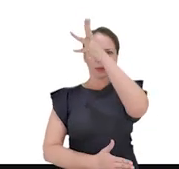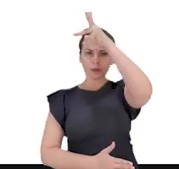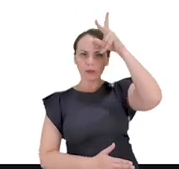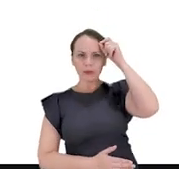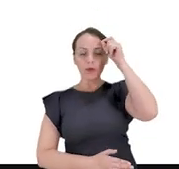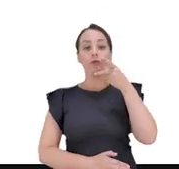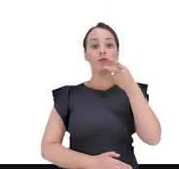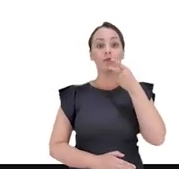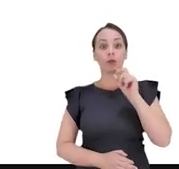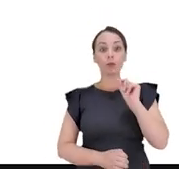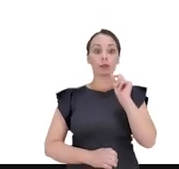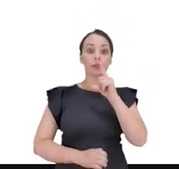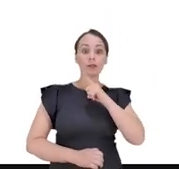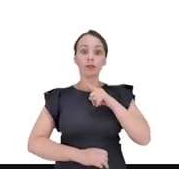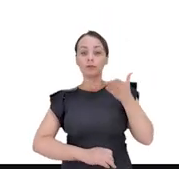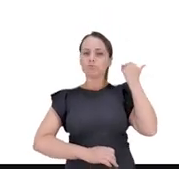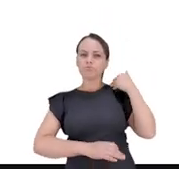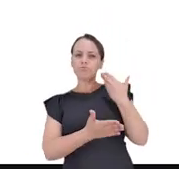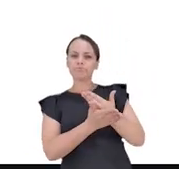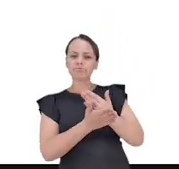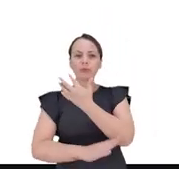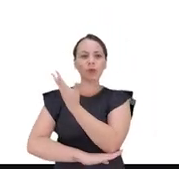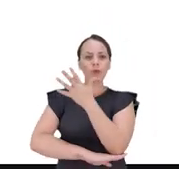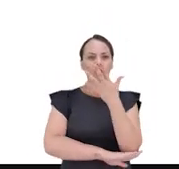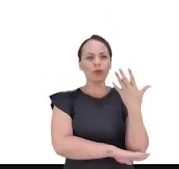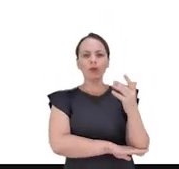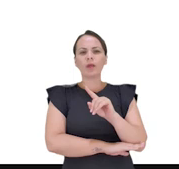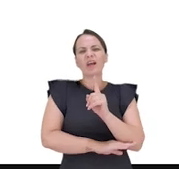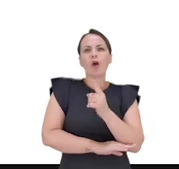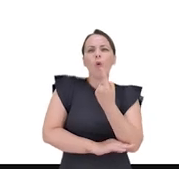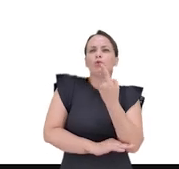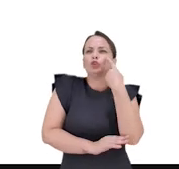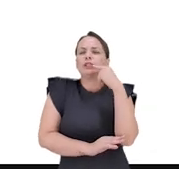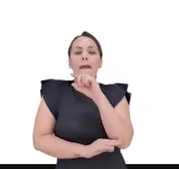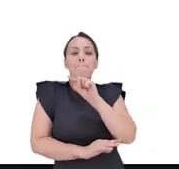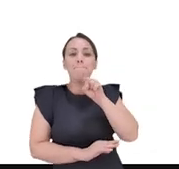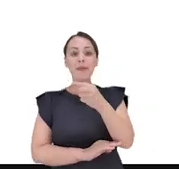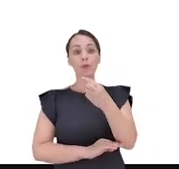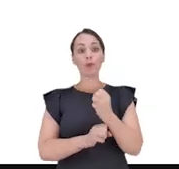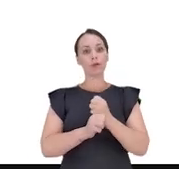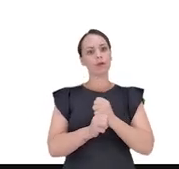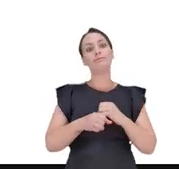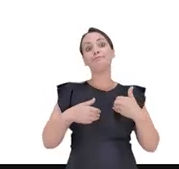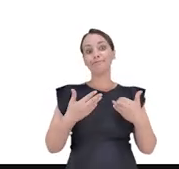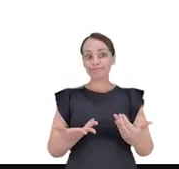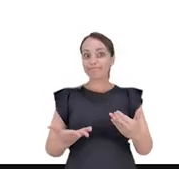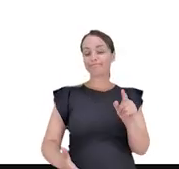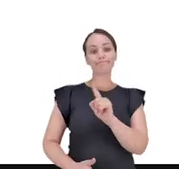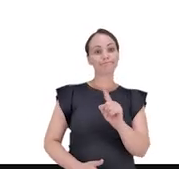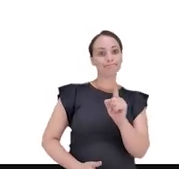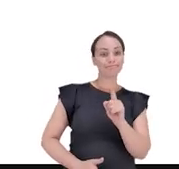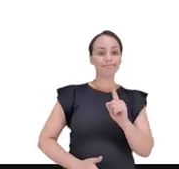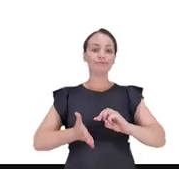que a chance de isso ocorrer naquela área, naquela floresta, é menos de uma vez a cada 1000 anos. Então, realmente, não é esse